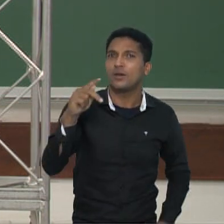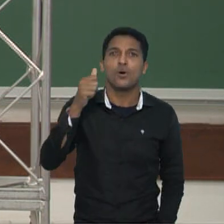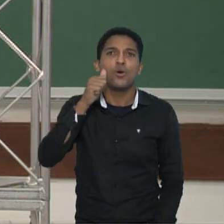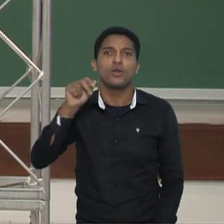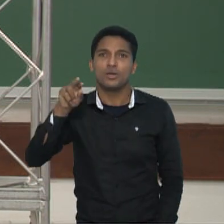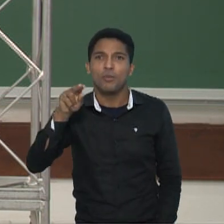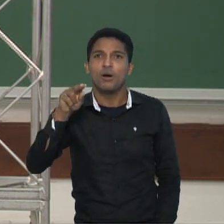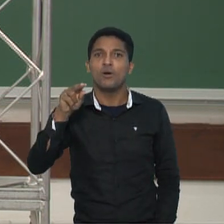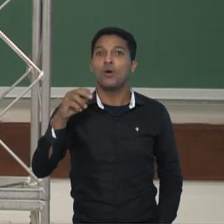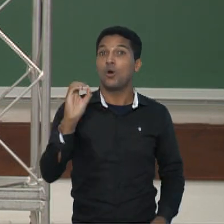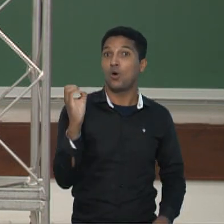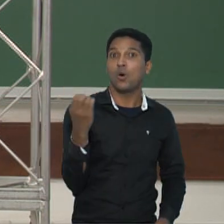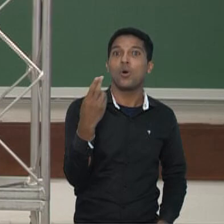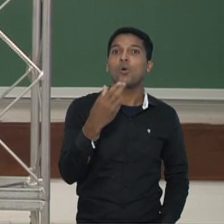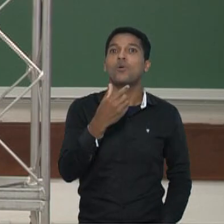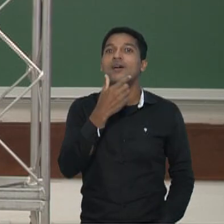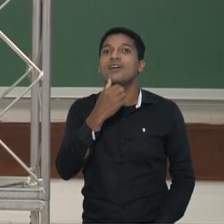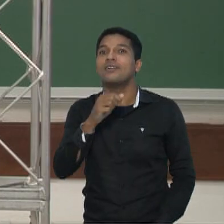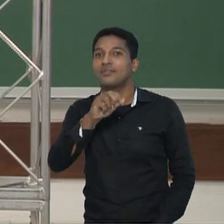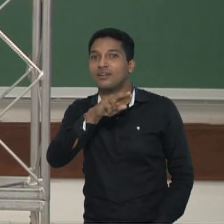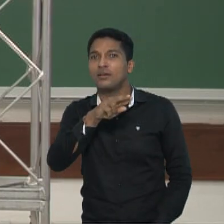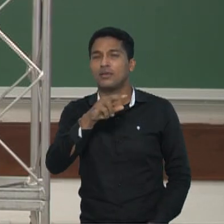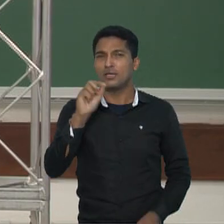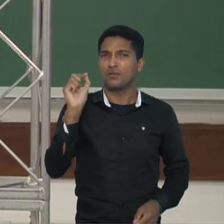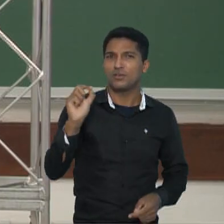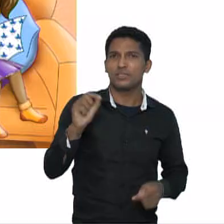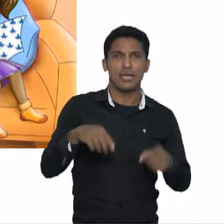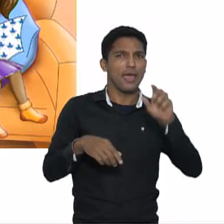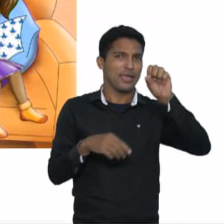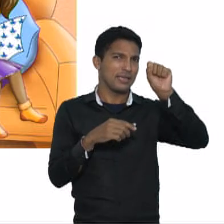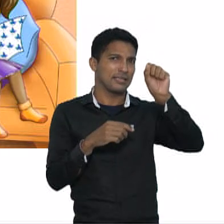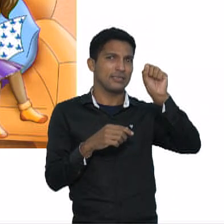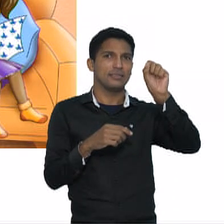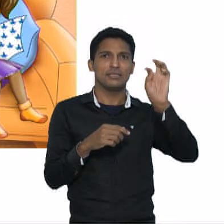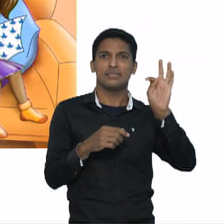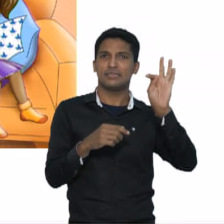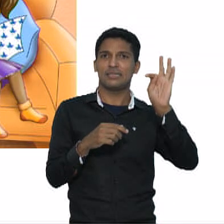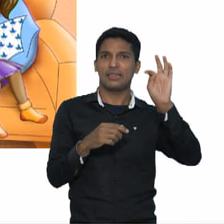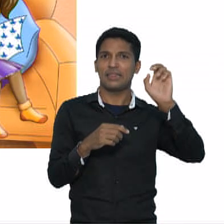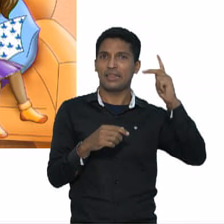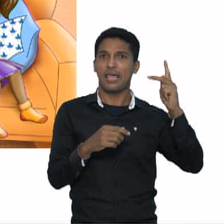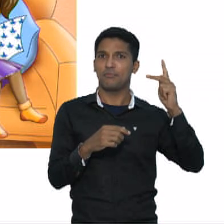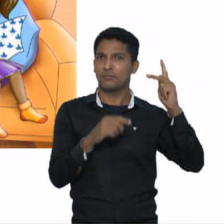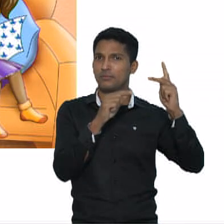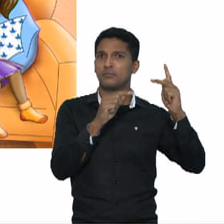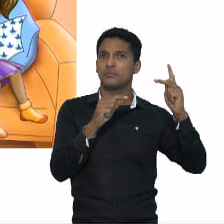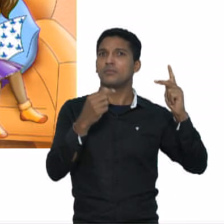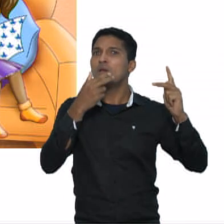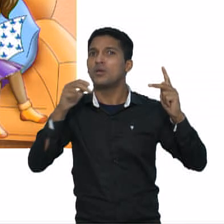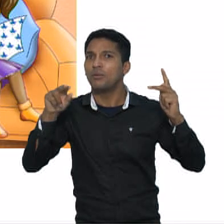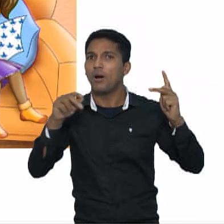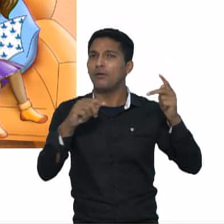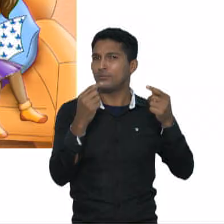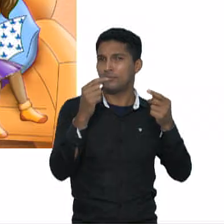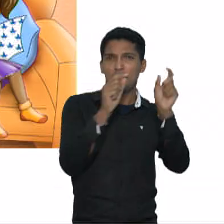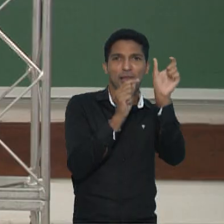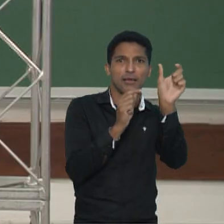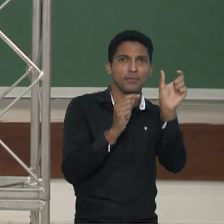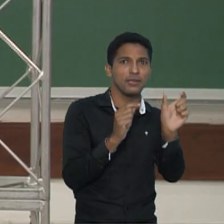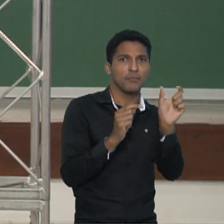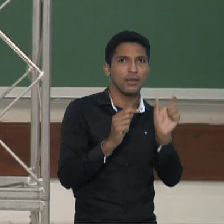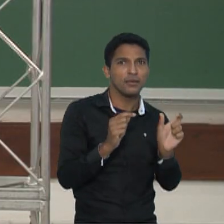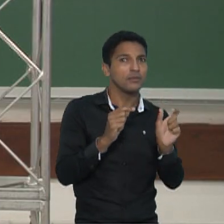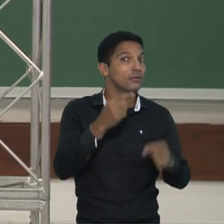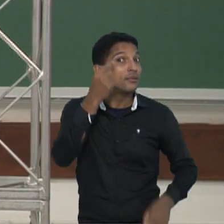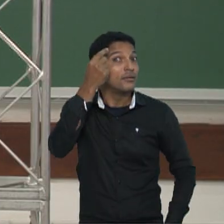o whole brother ou step brother, whole sister ou step sister? Pensa aí